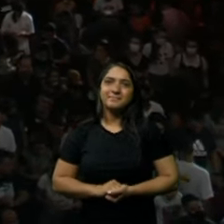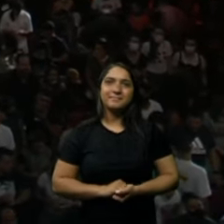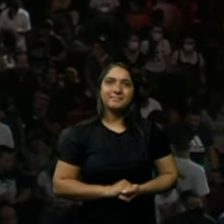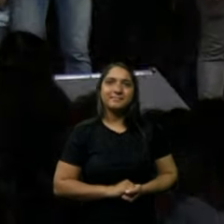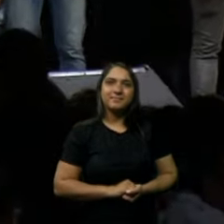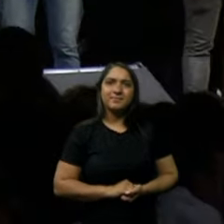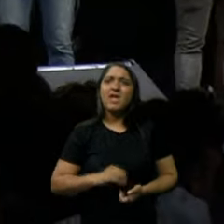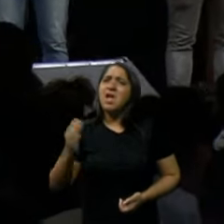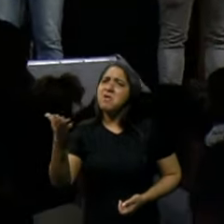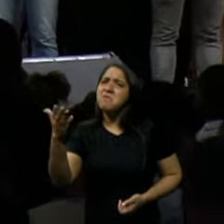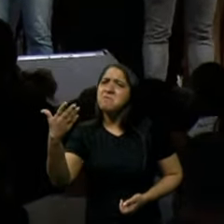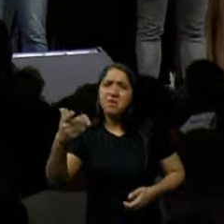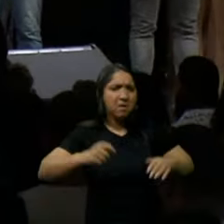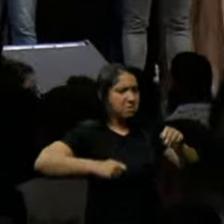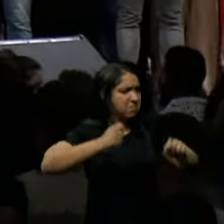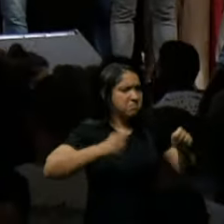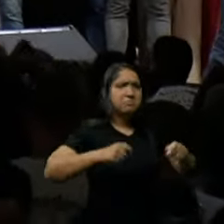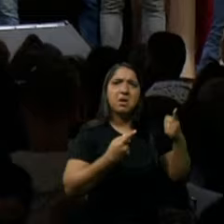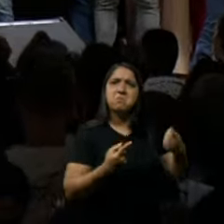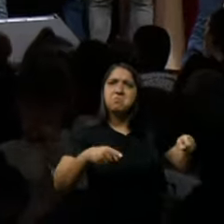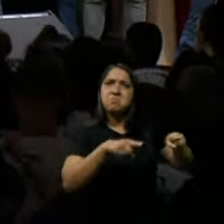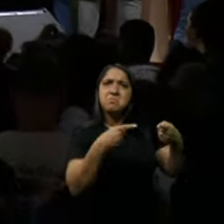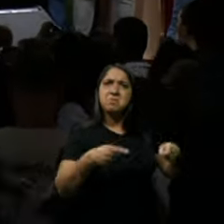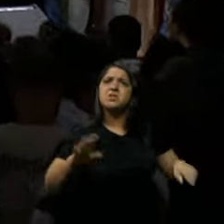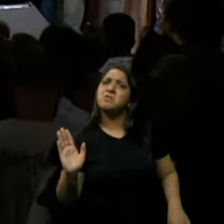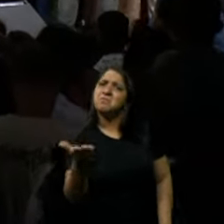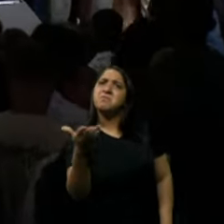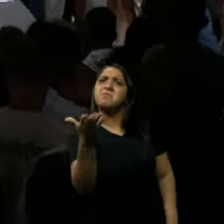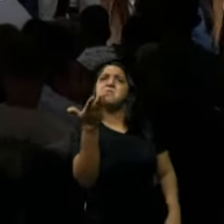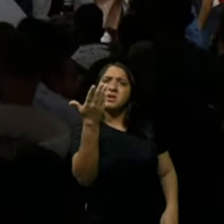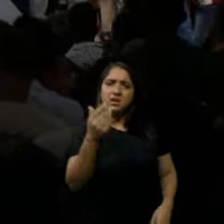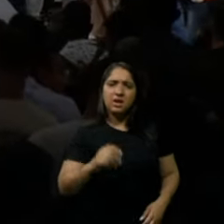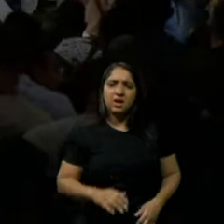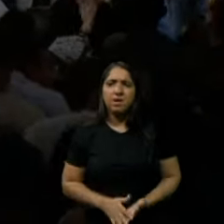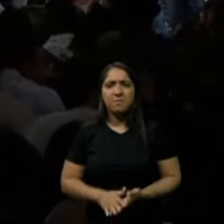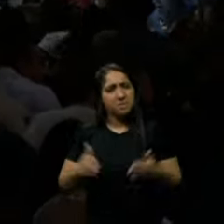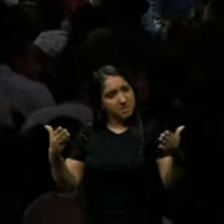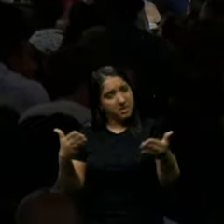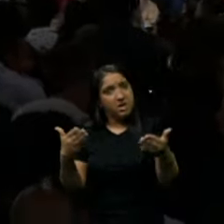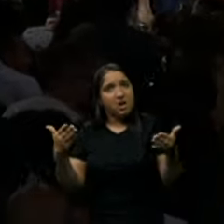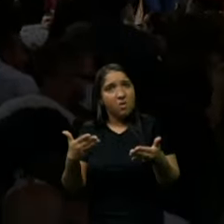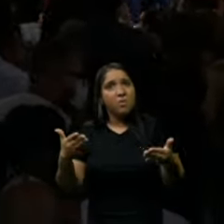e vamos minha banda é para hoje E aí